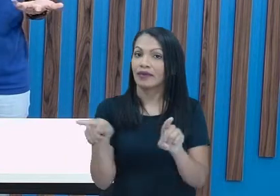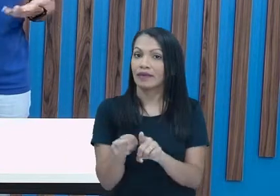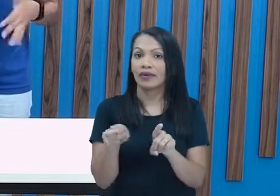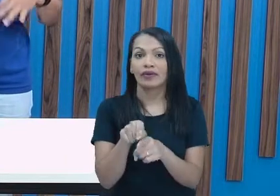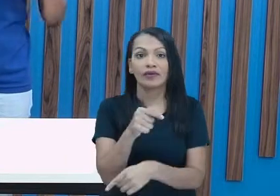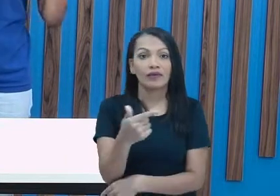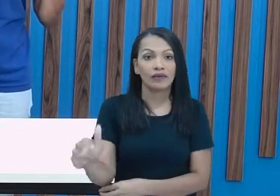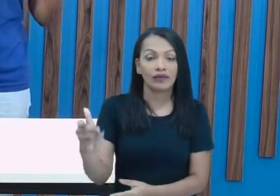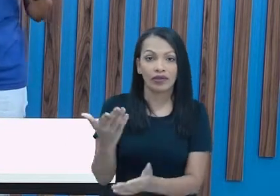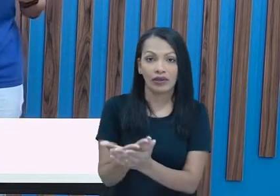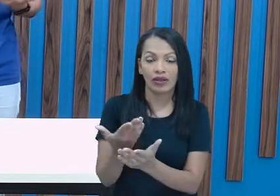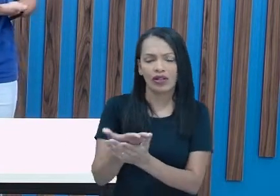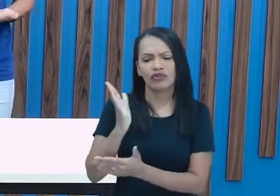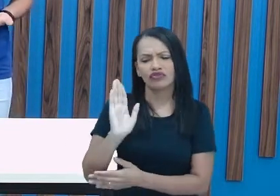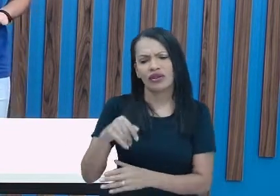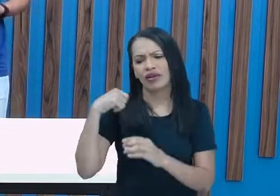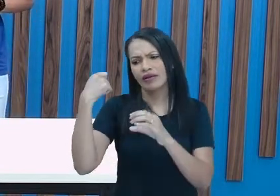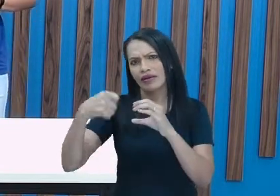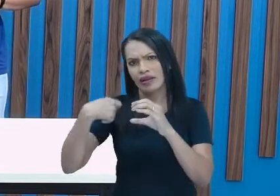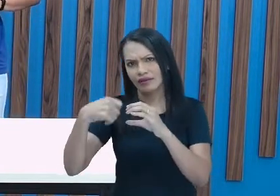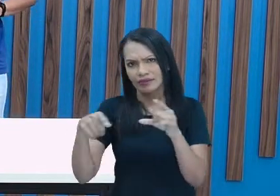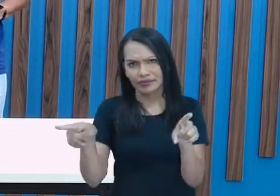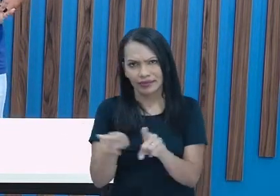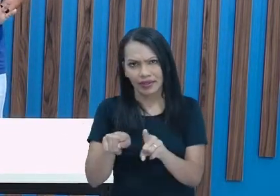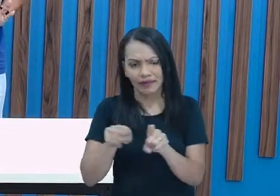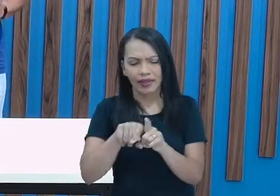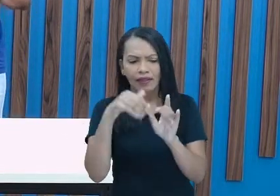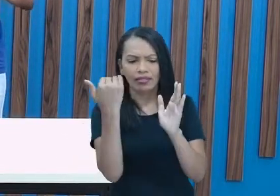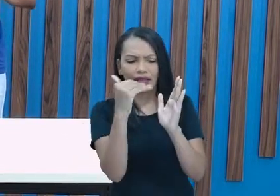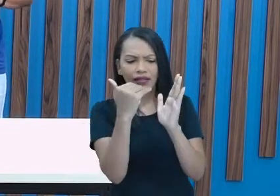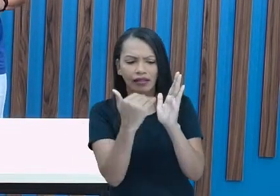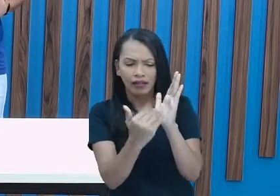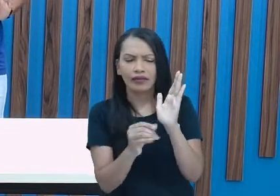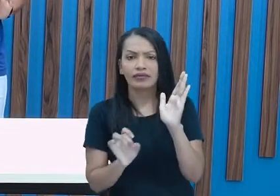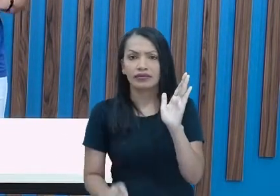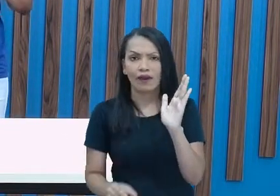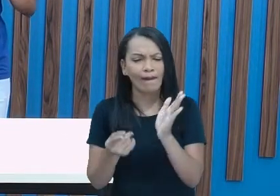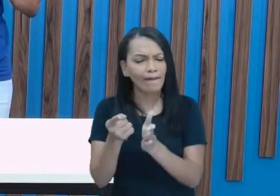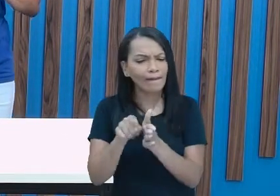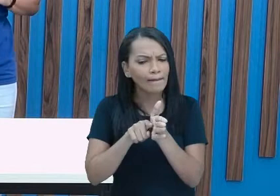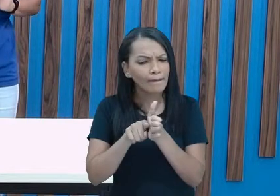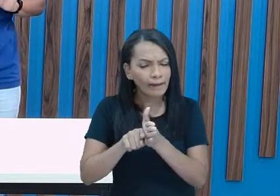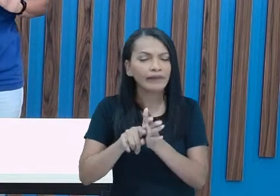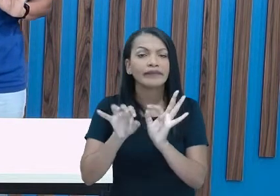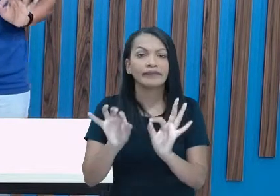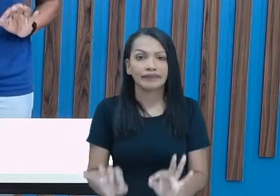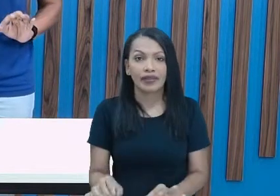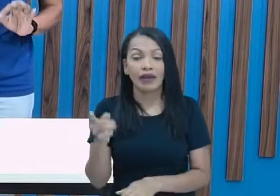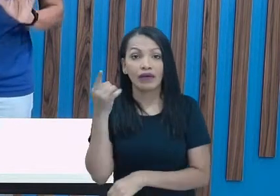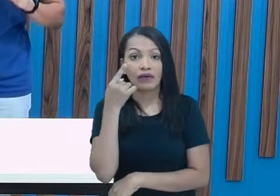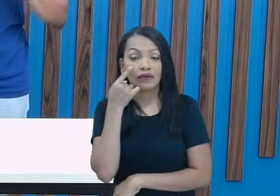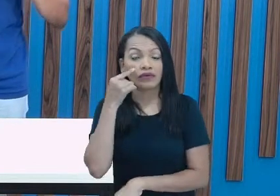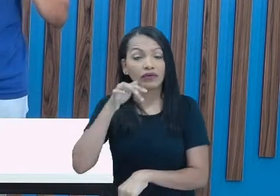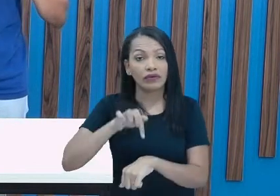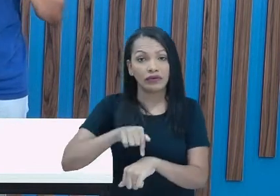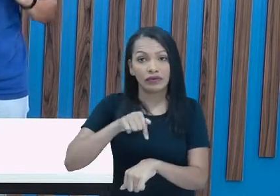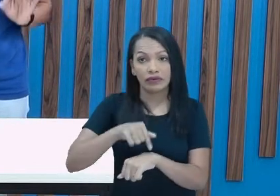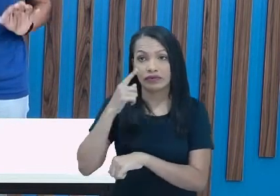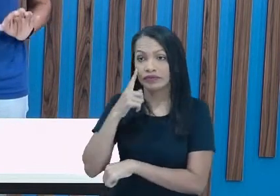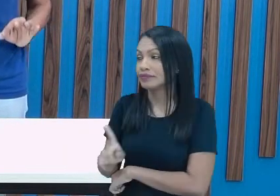aulas que já foram gravadas em outro momento. E lembrando, tá certo? Fica aí atento, que o horário das aulas é a partir